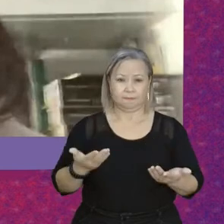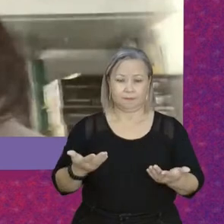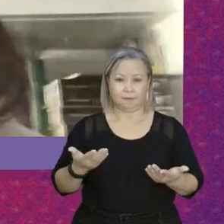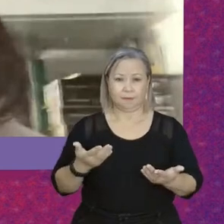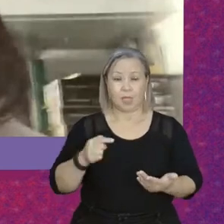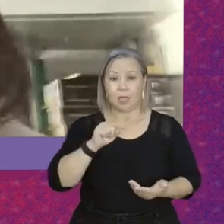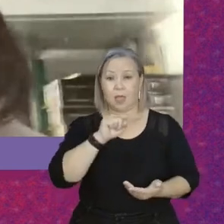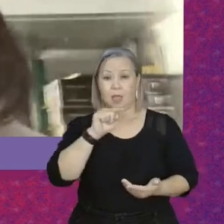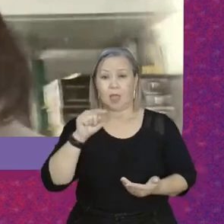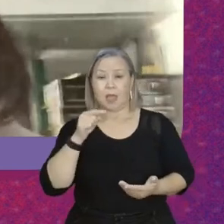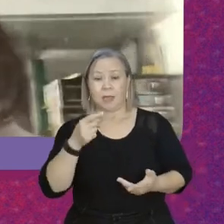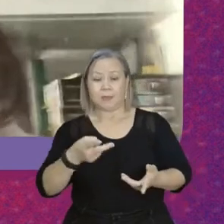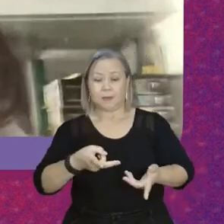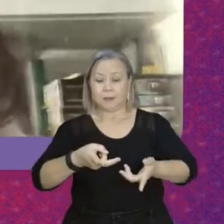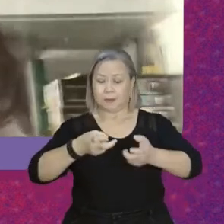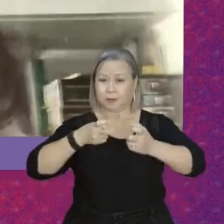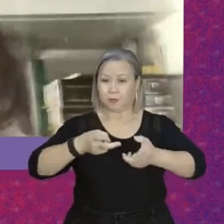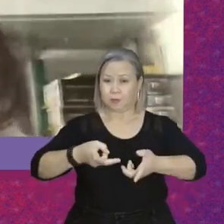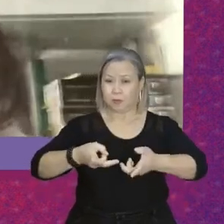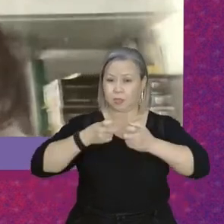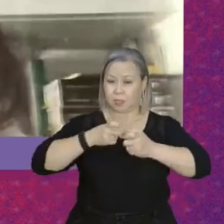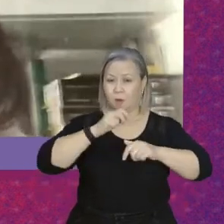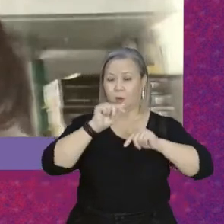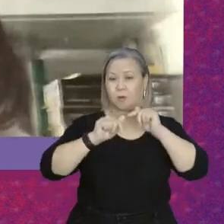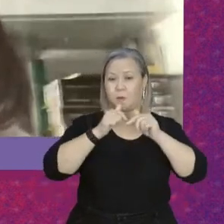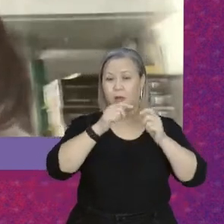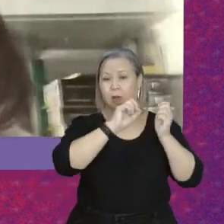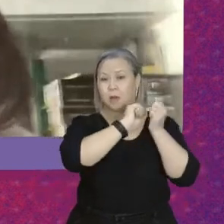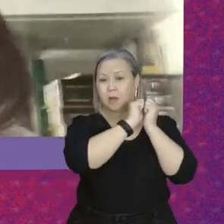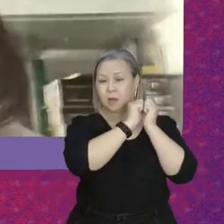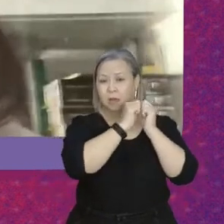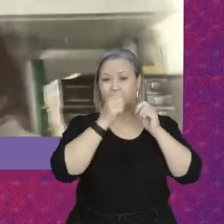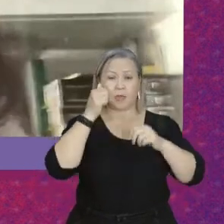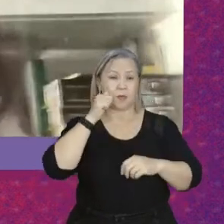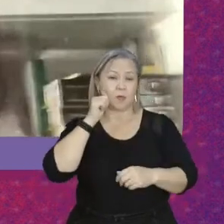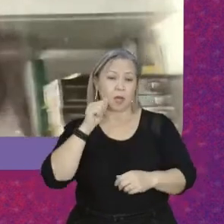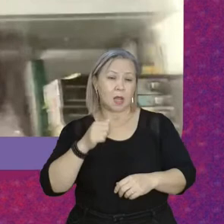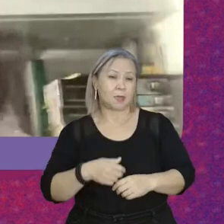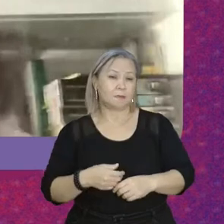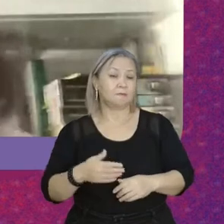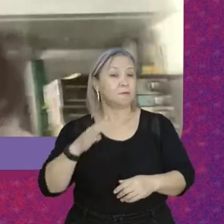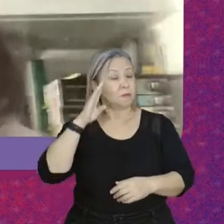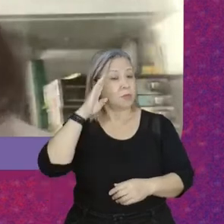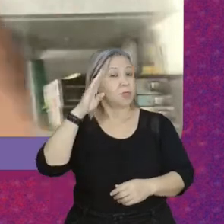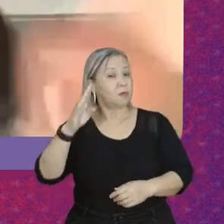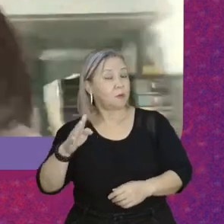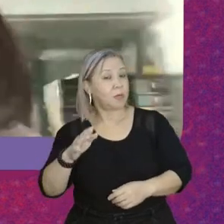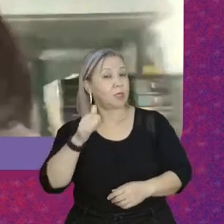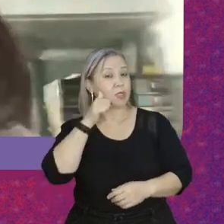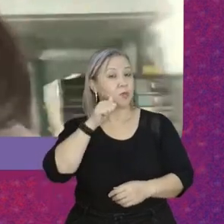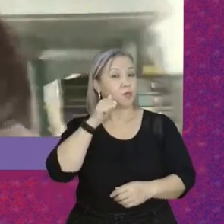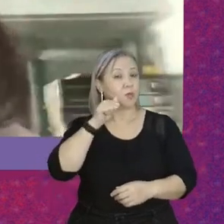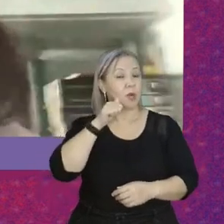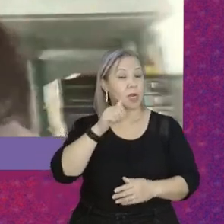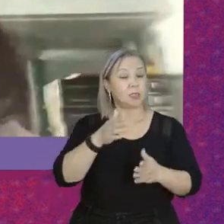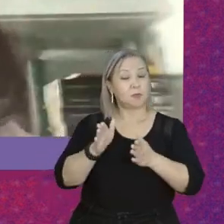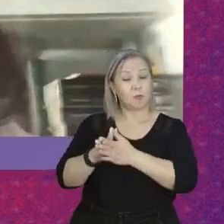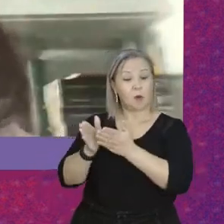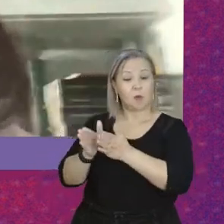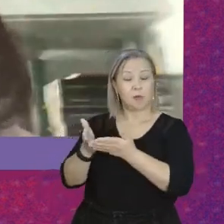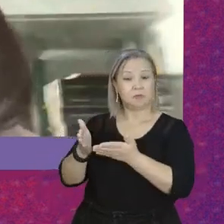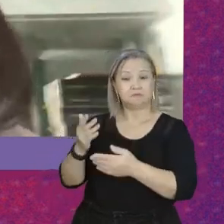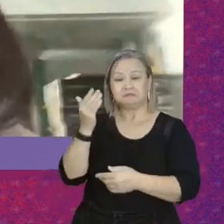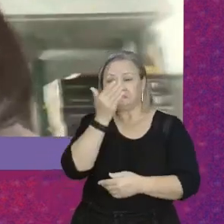essa superexploração do trabalho das mulheres, especialmente das mulheres pobres e negras, não é visível para a maioria